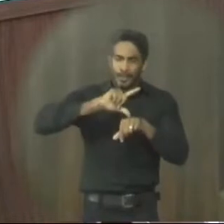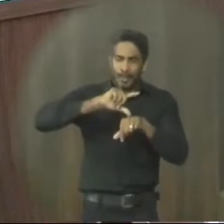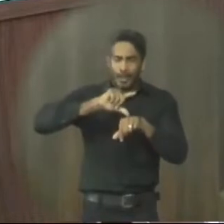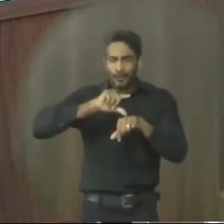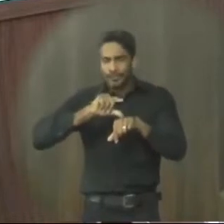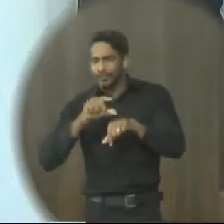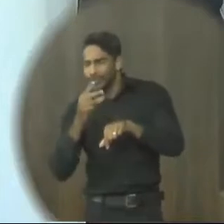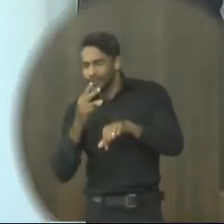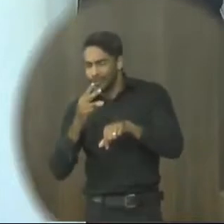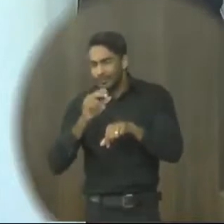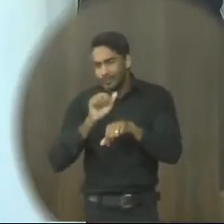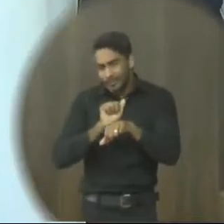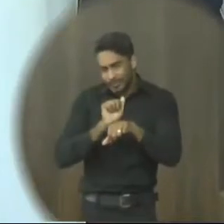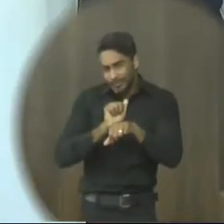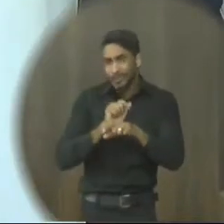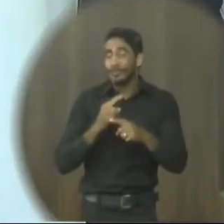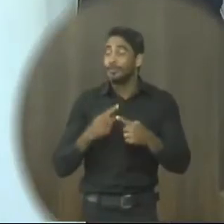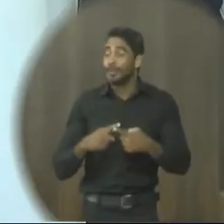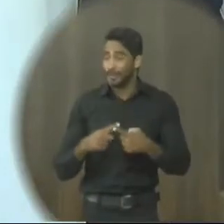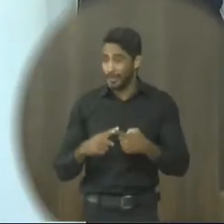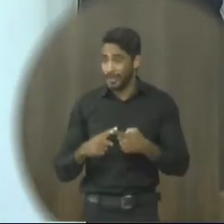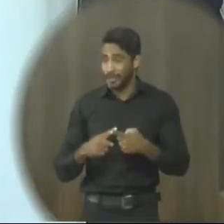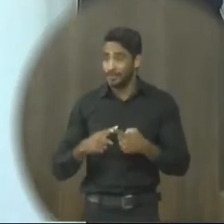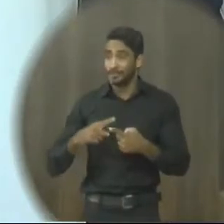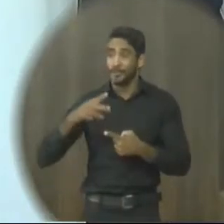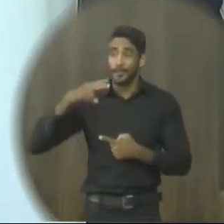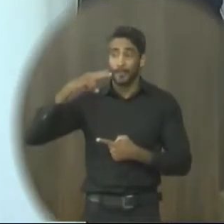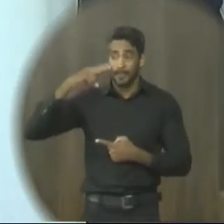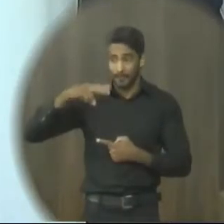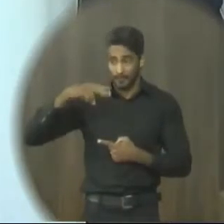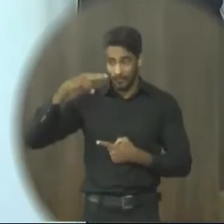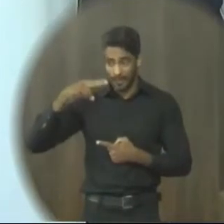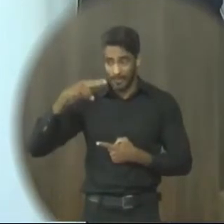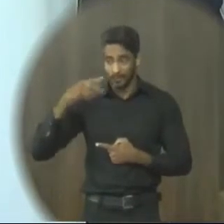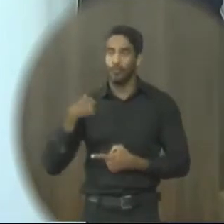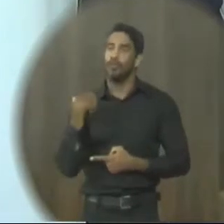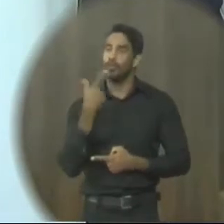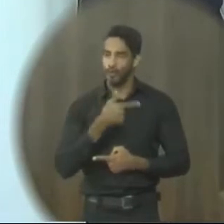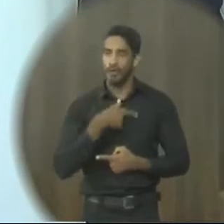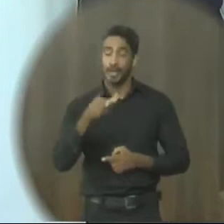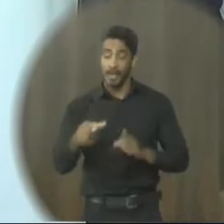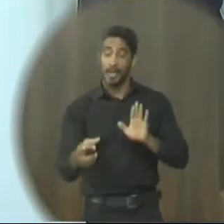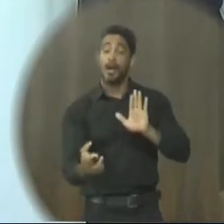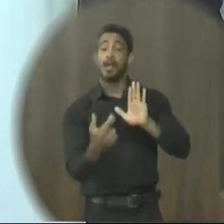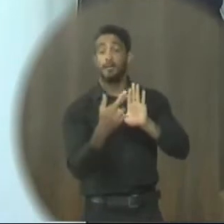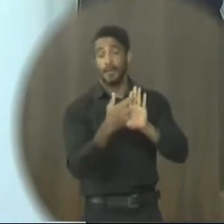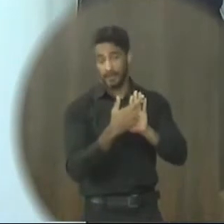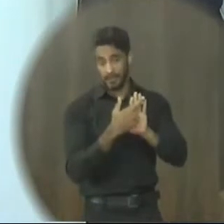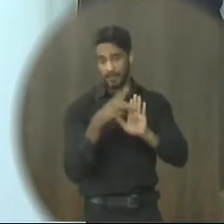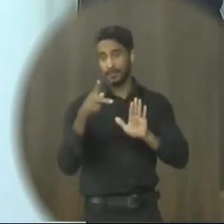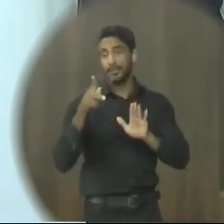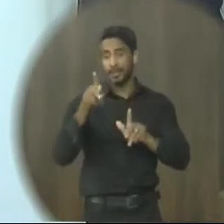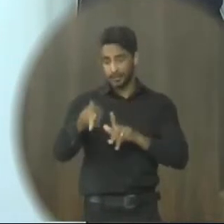deixa. É porque o vereador, nós somos os representantes legítimos da